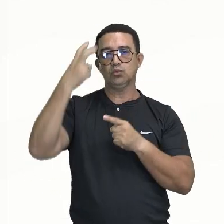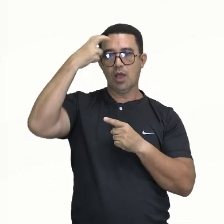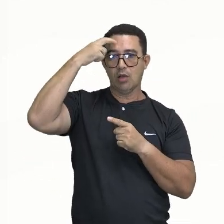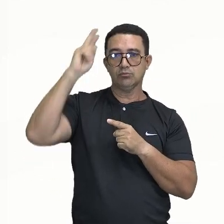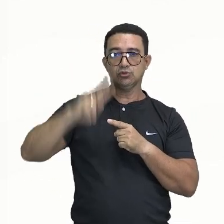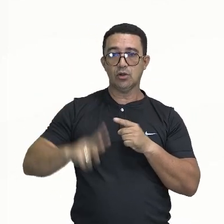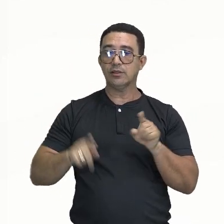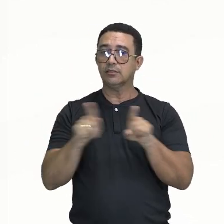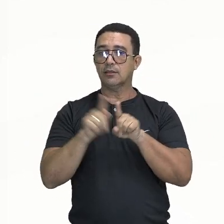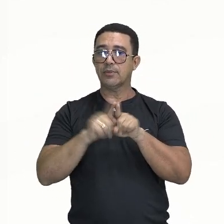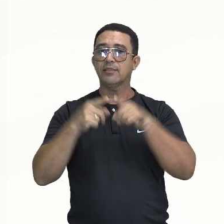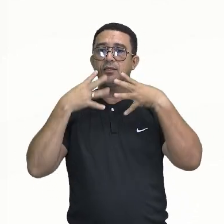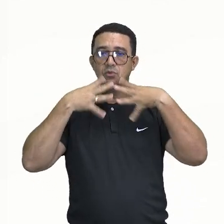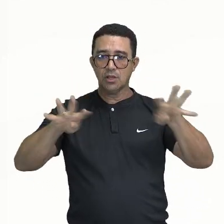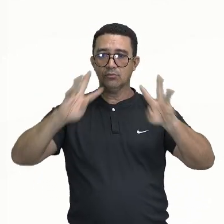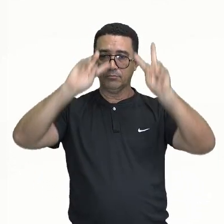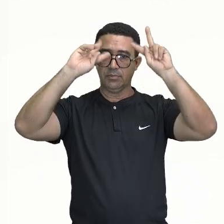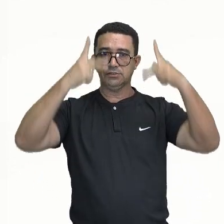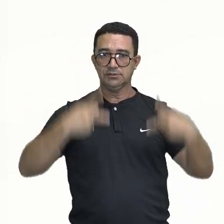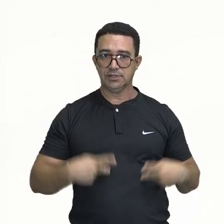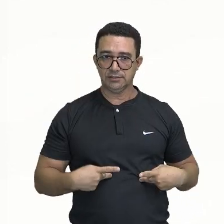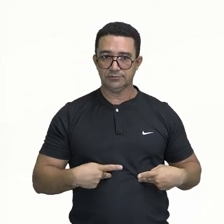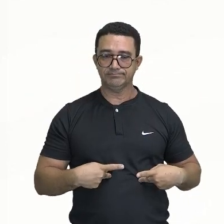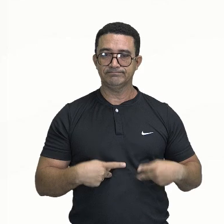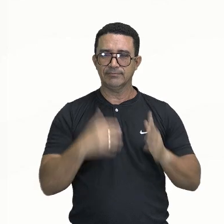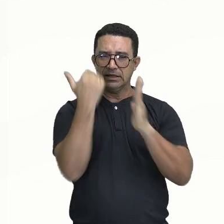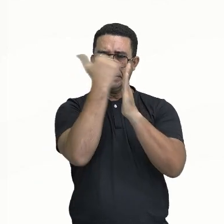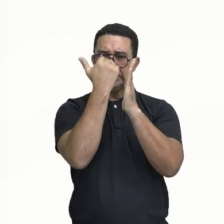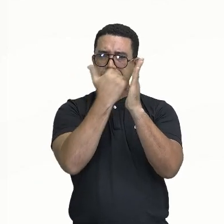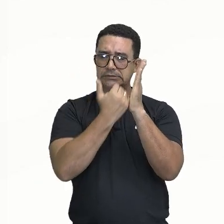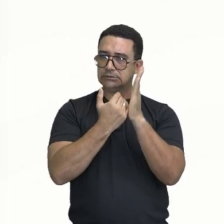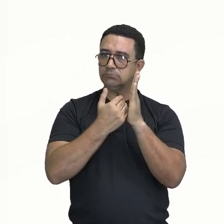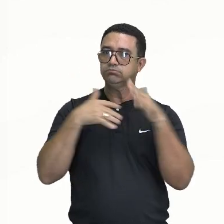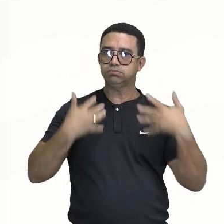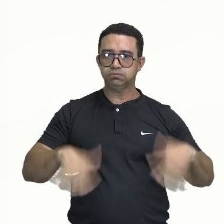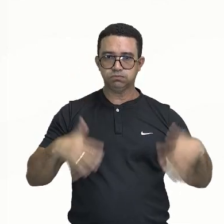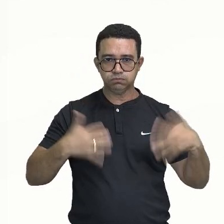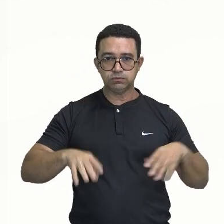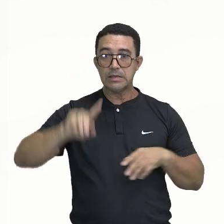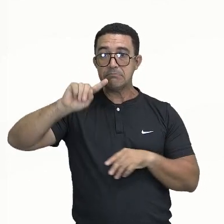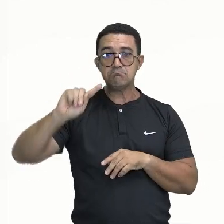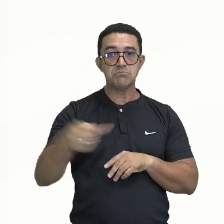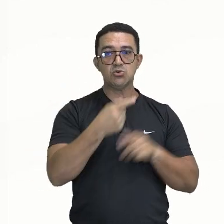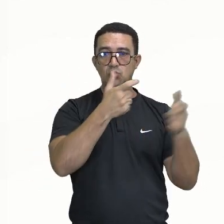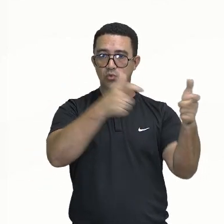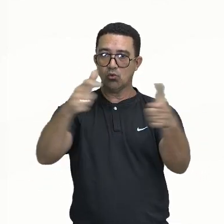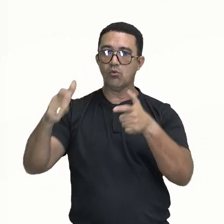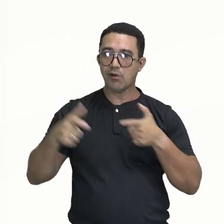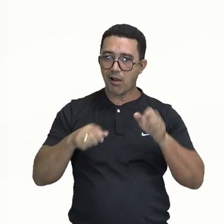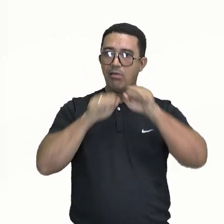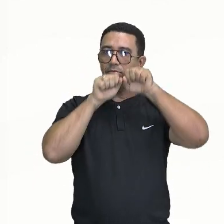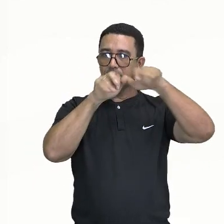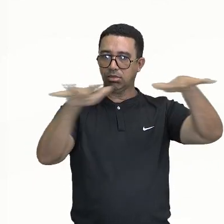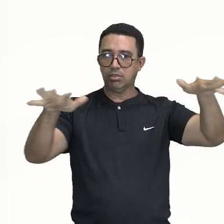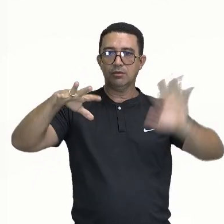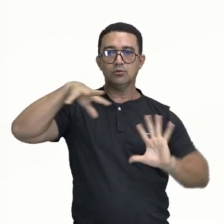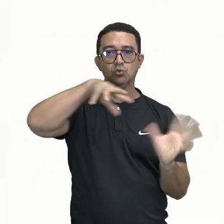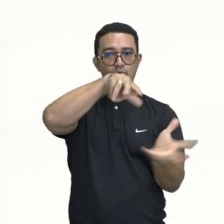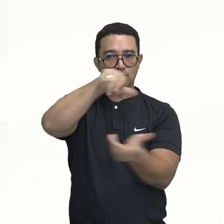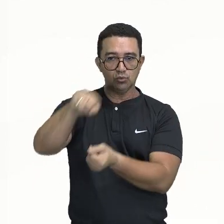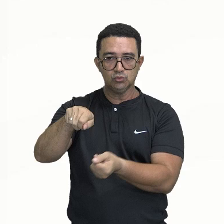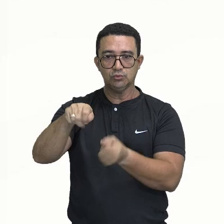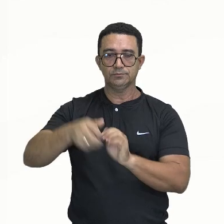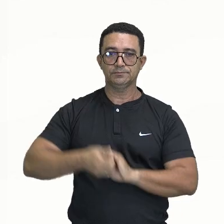e naturais da humanidade. A lista possui mais de 1000 localidades espalhadas ao redor do mundo. Vejamos